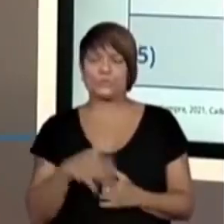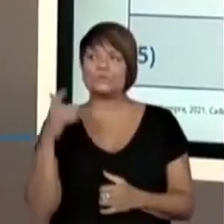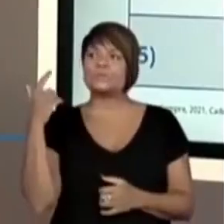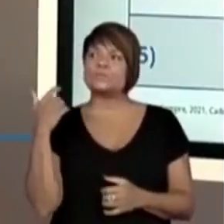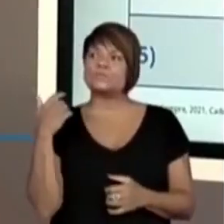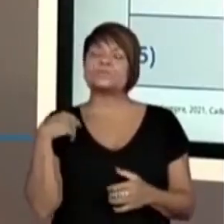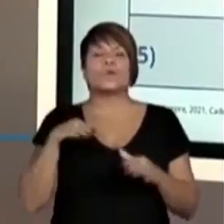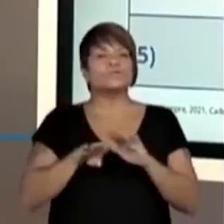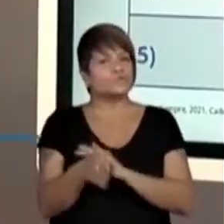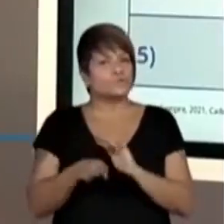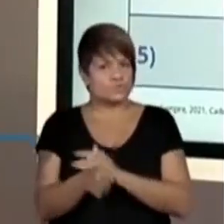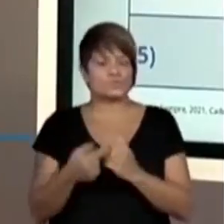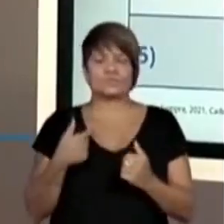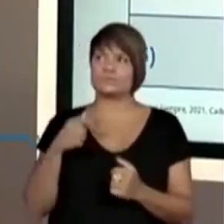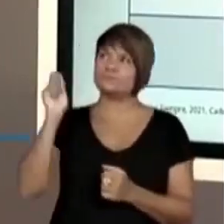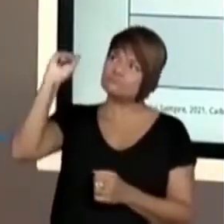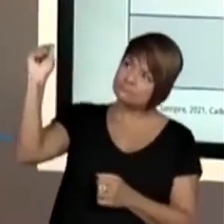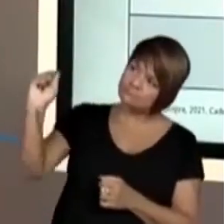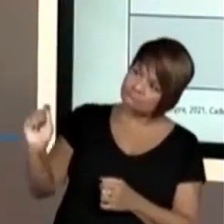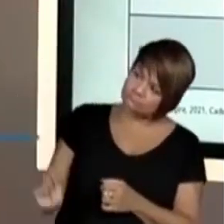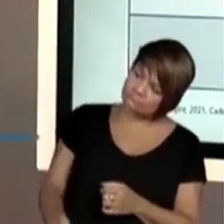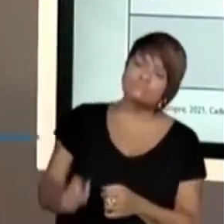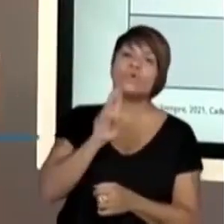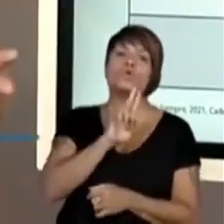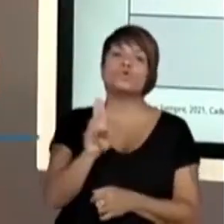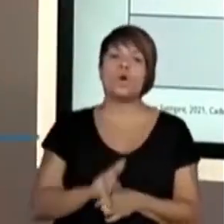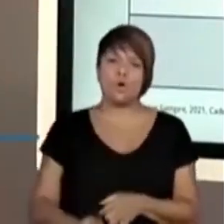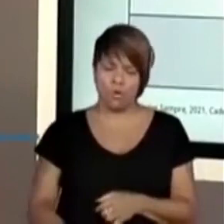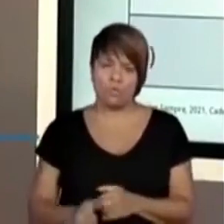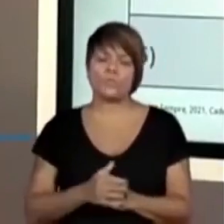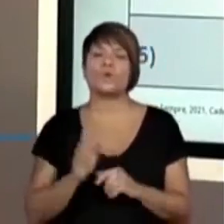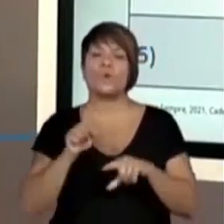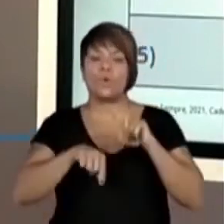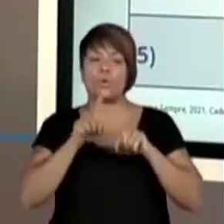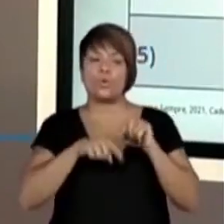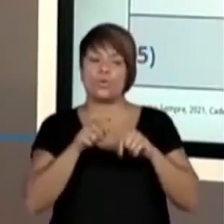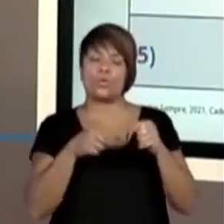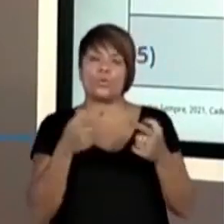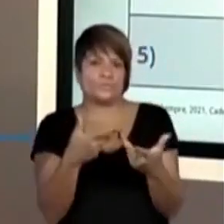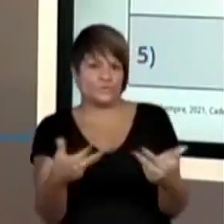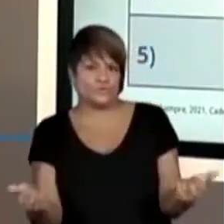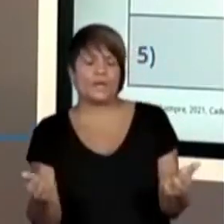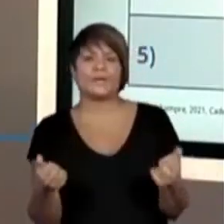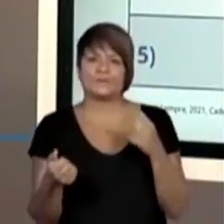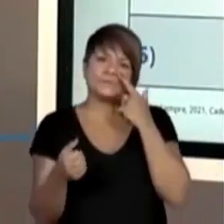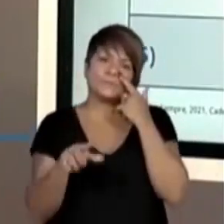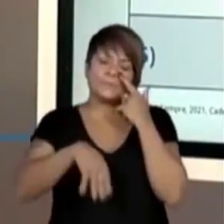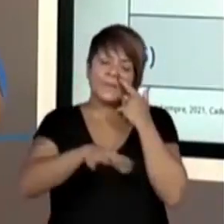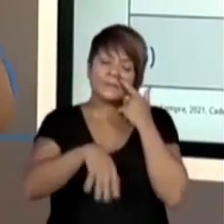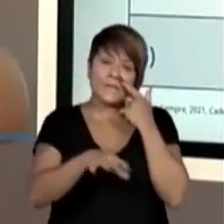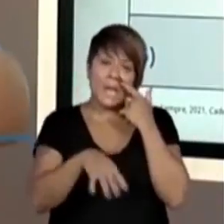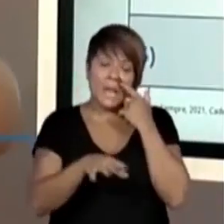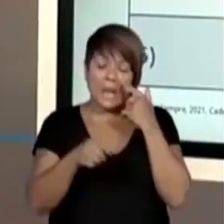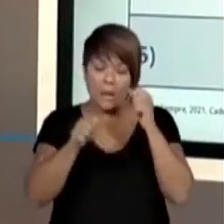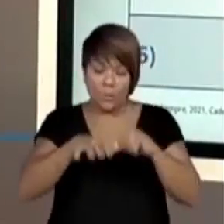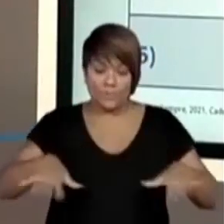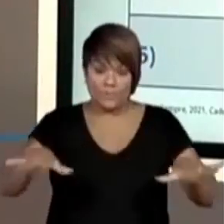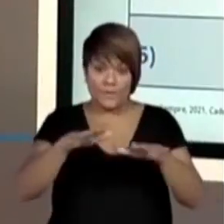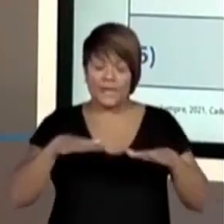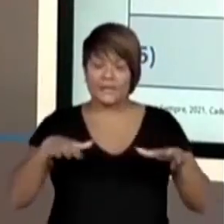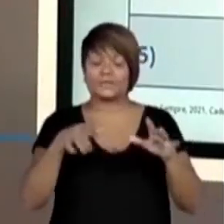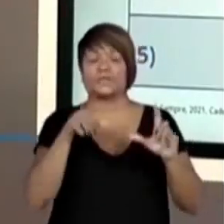nome dos objetos da sala. Então, sempre eu falo do ambiente alfabetizador. Na escola, nós temos